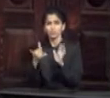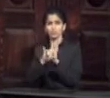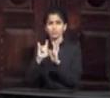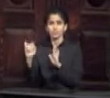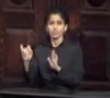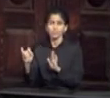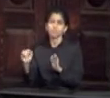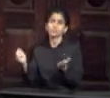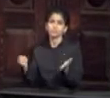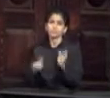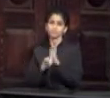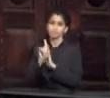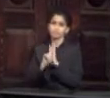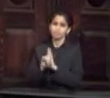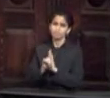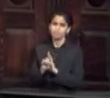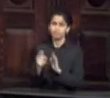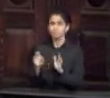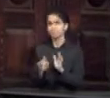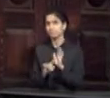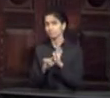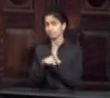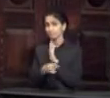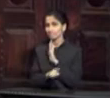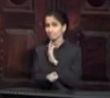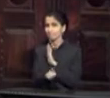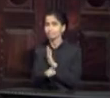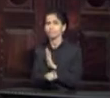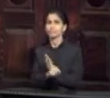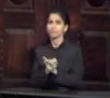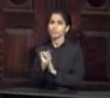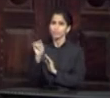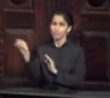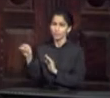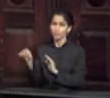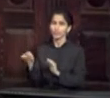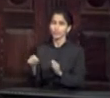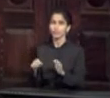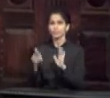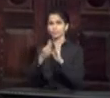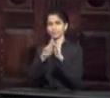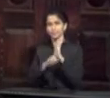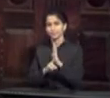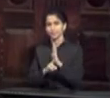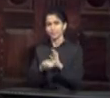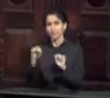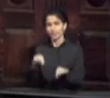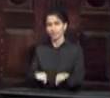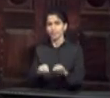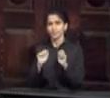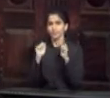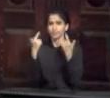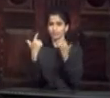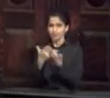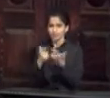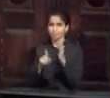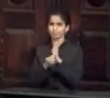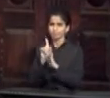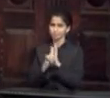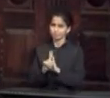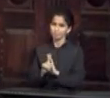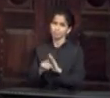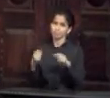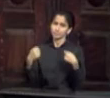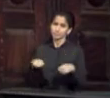que fazer análises complexas com relação a infringimento de regras e que essa casa terá que fazer a análise.